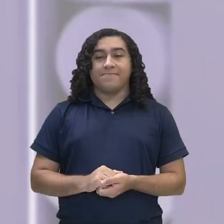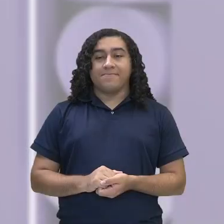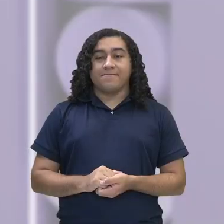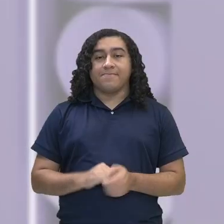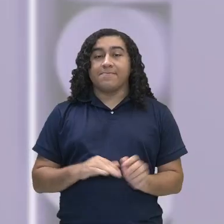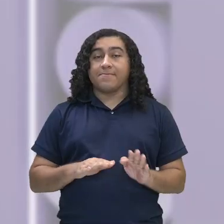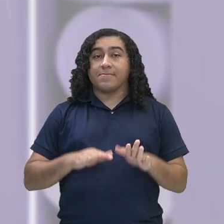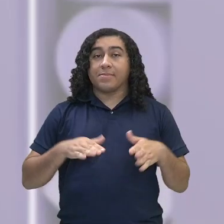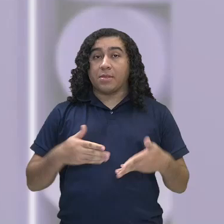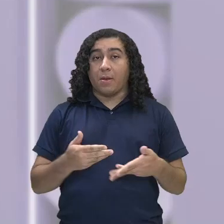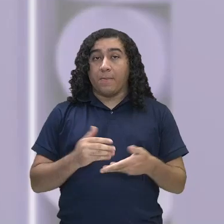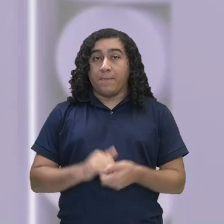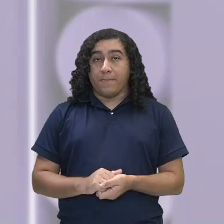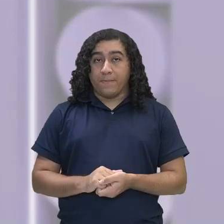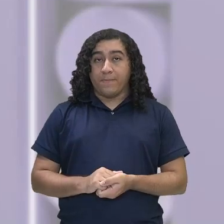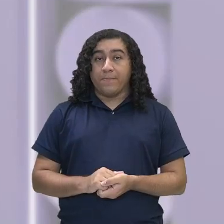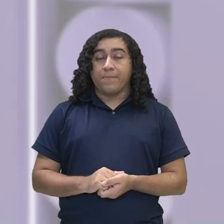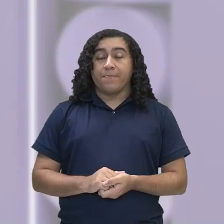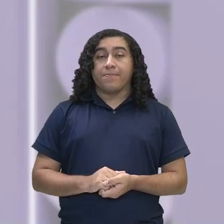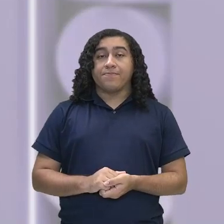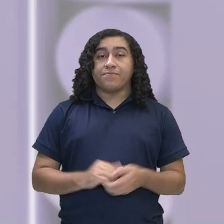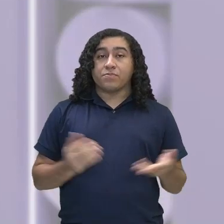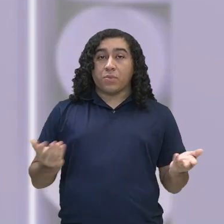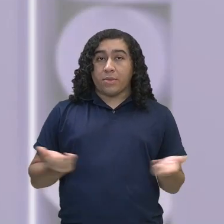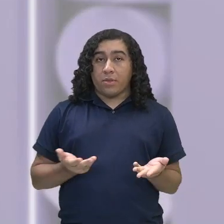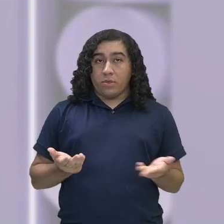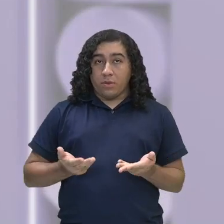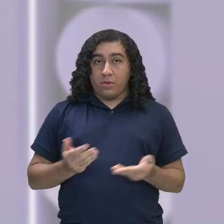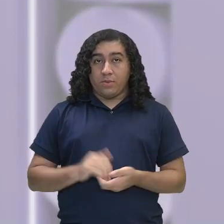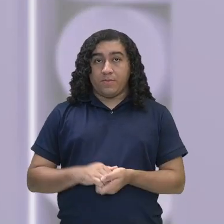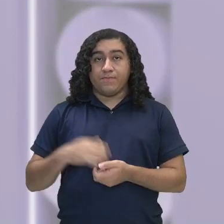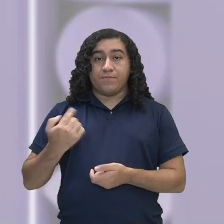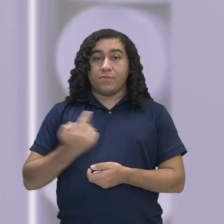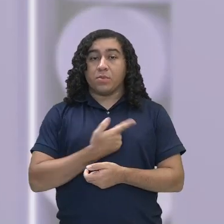Então, meu caro aluno, minha cara aluna, hoje nós queremos